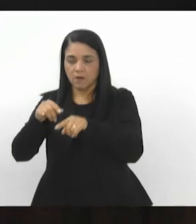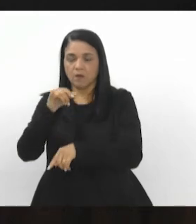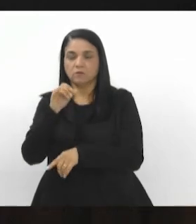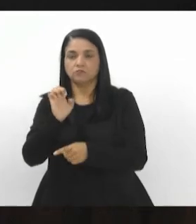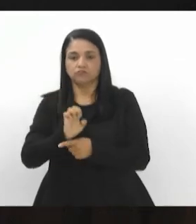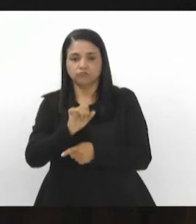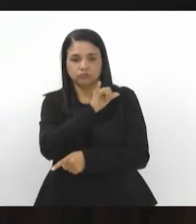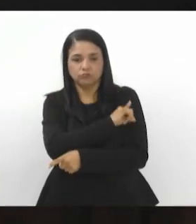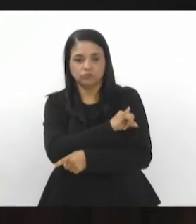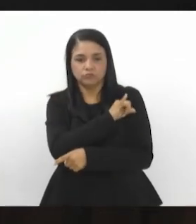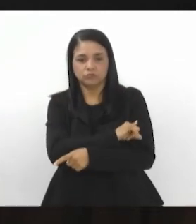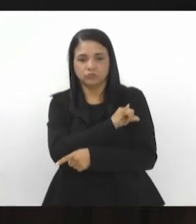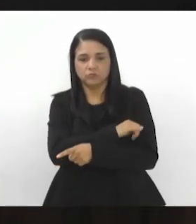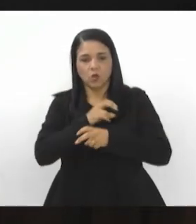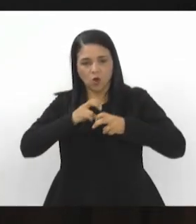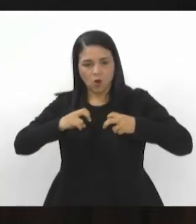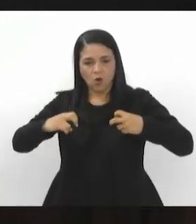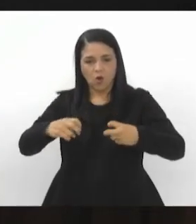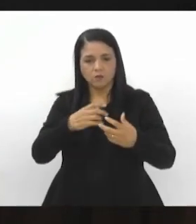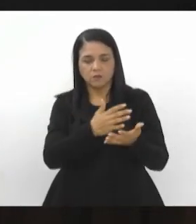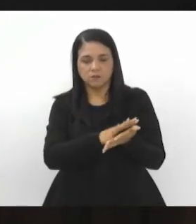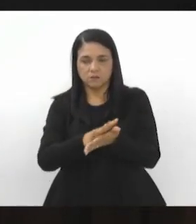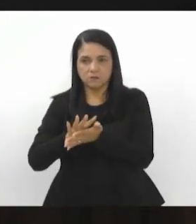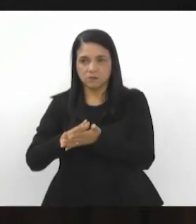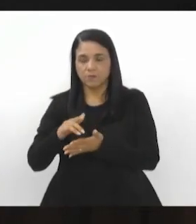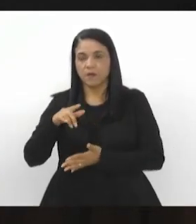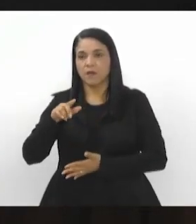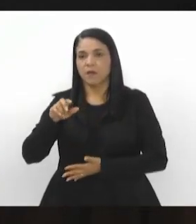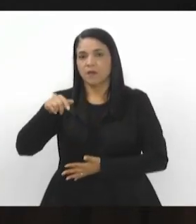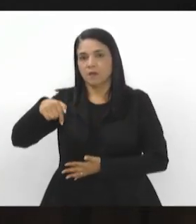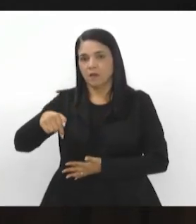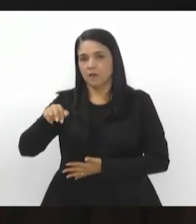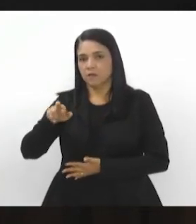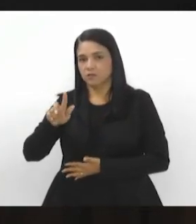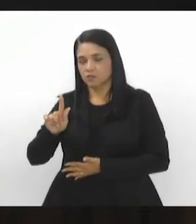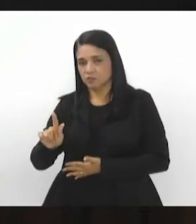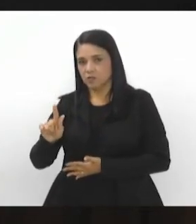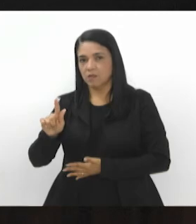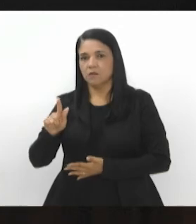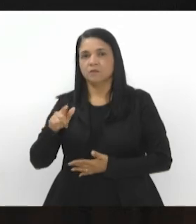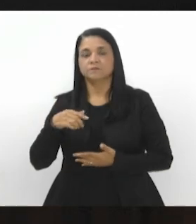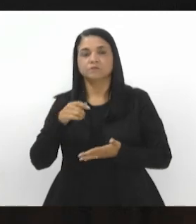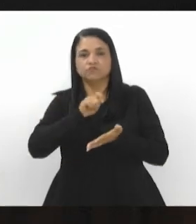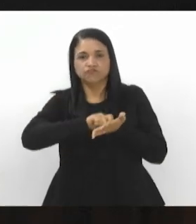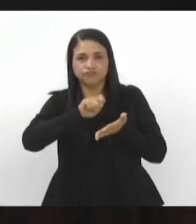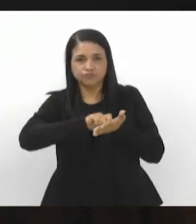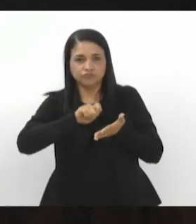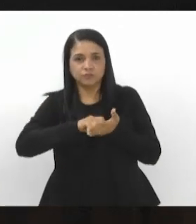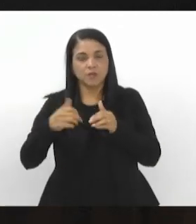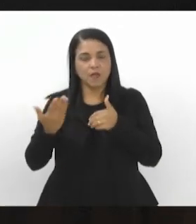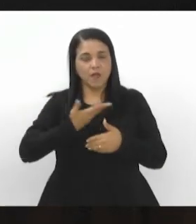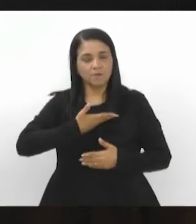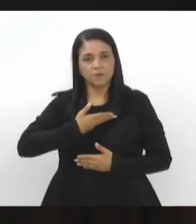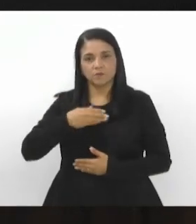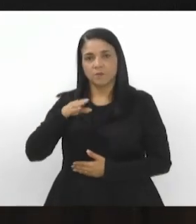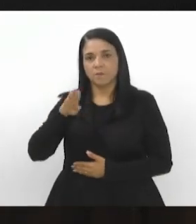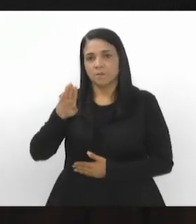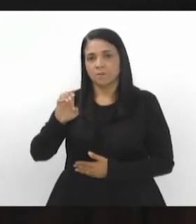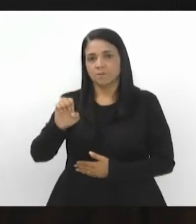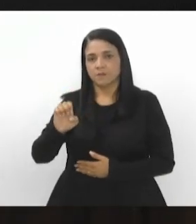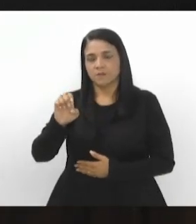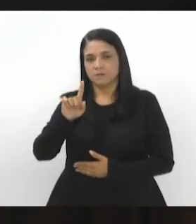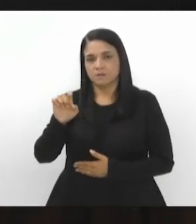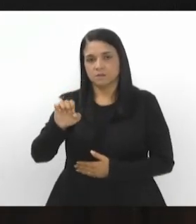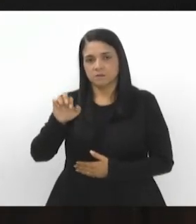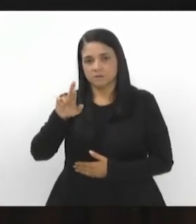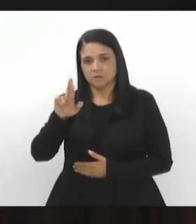Janeiro a roda de samba QG do samba e compositores e amigos do Bezerra da Silva e dá outras